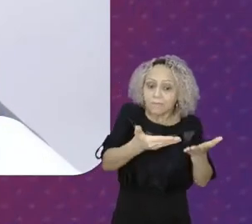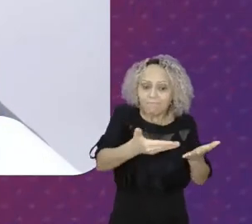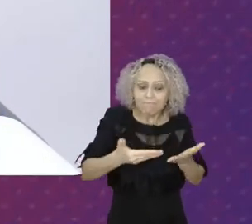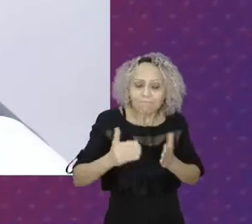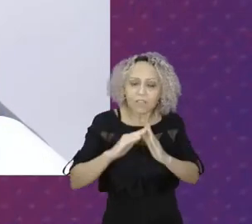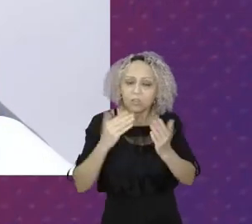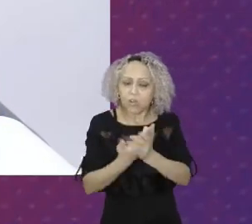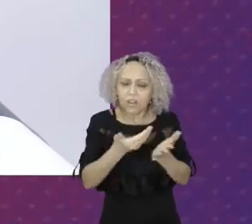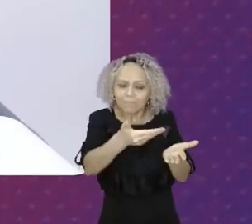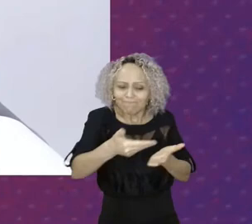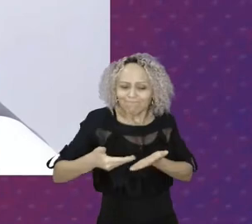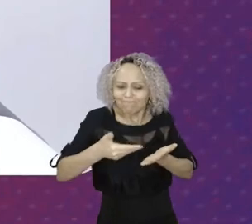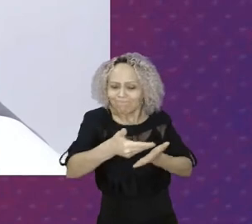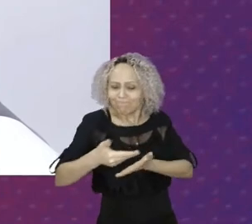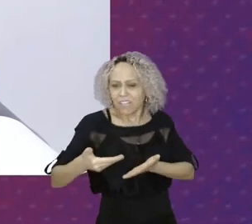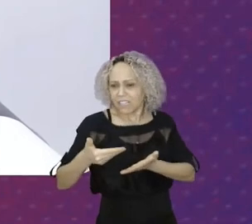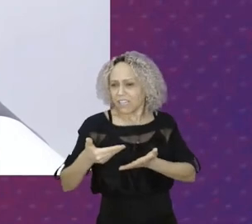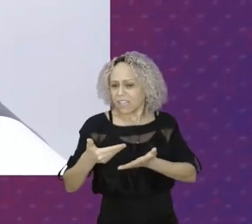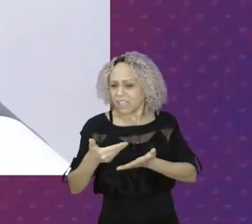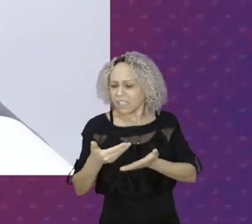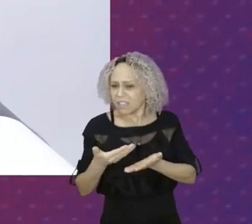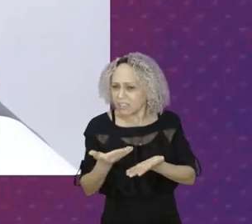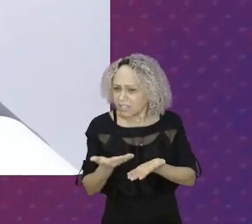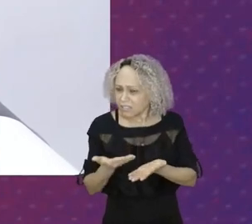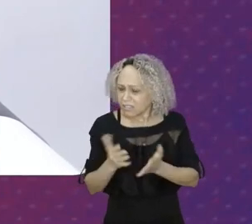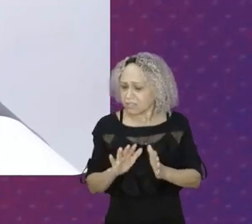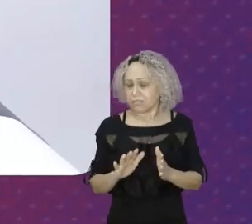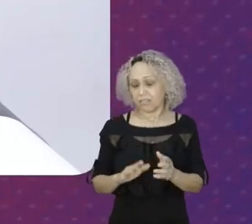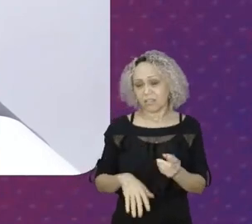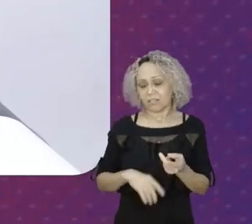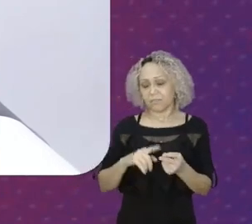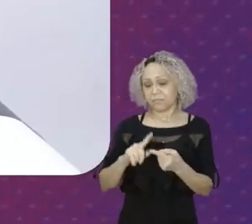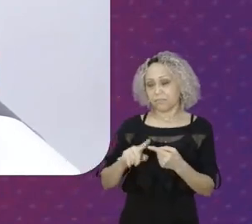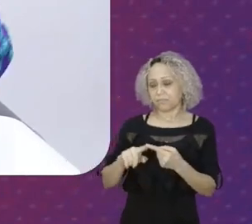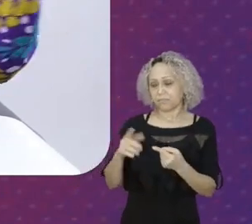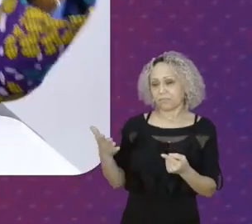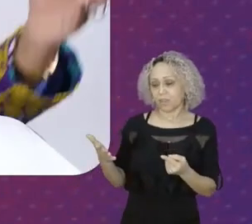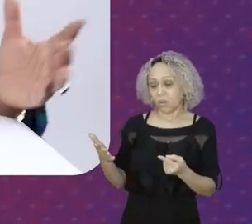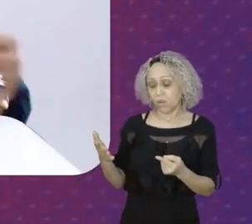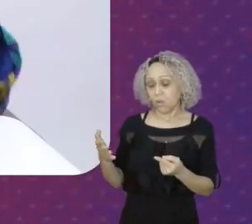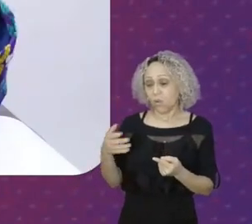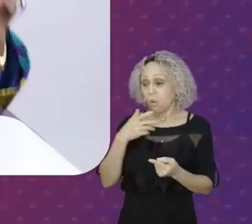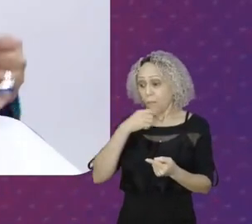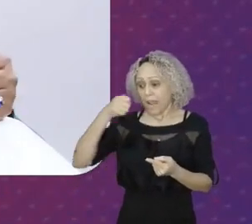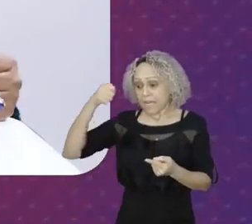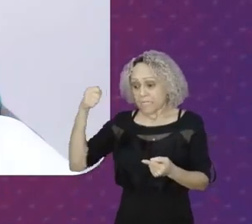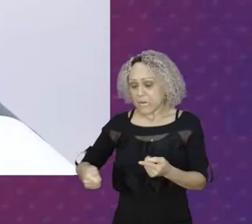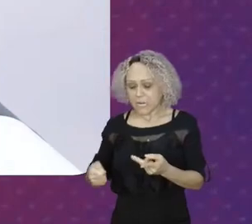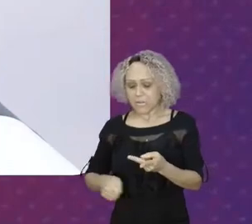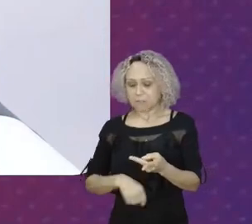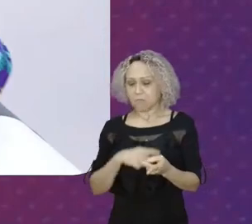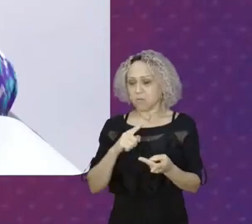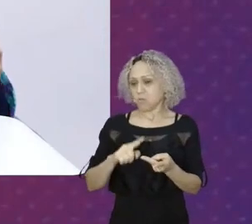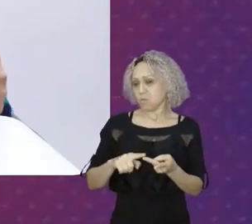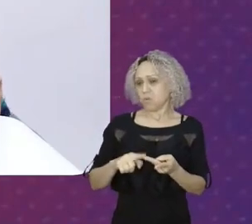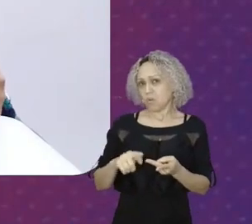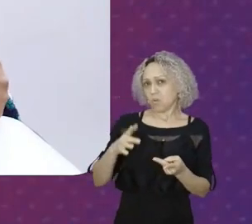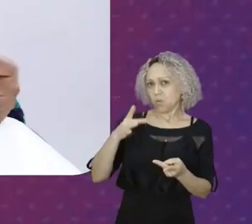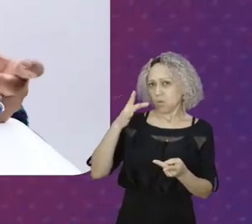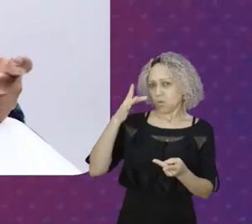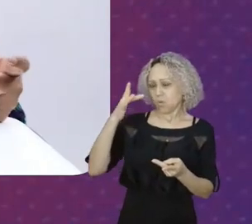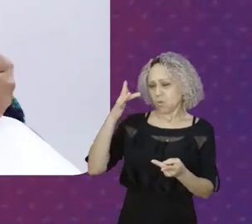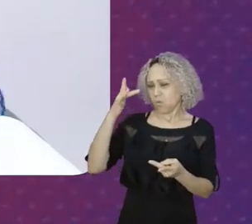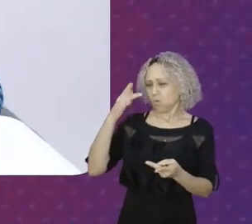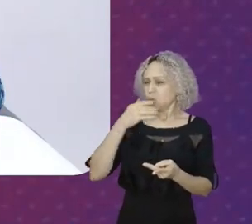machismo, enfrentar esse eurocentrismo, essa idolatria que tem de um mundo que está muito distante de